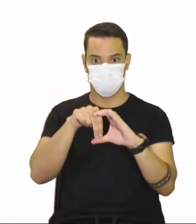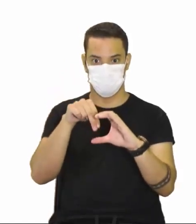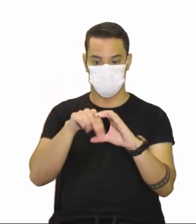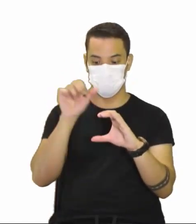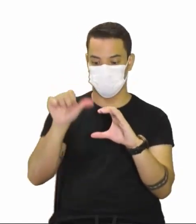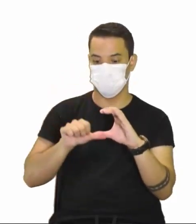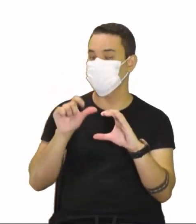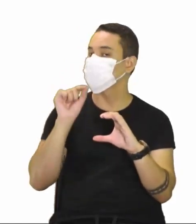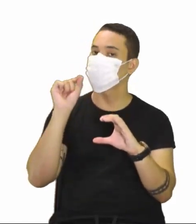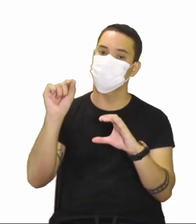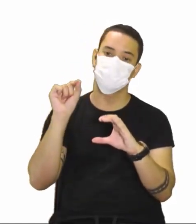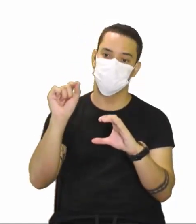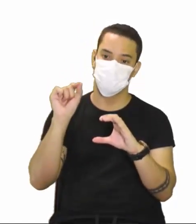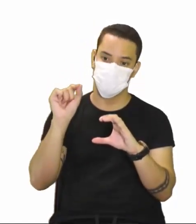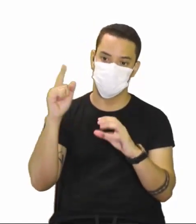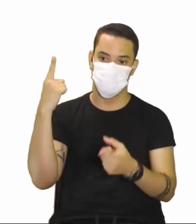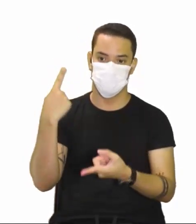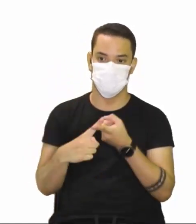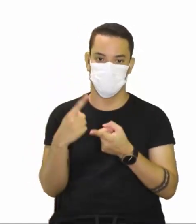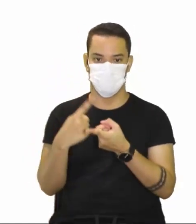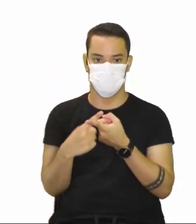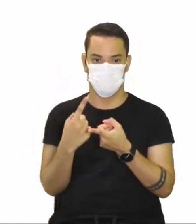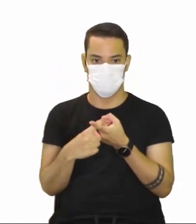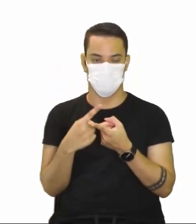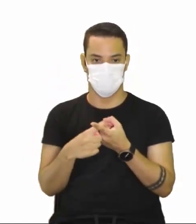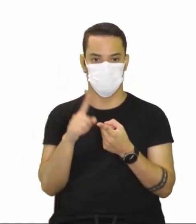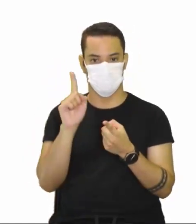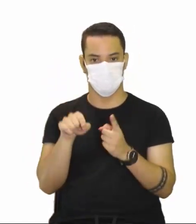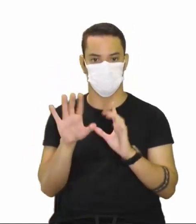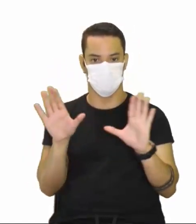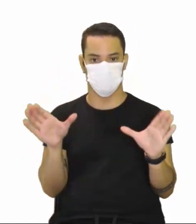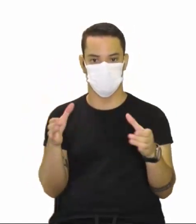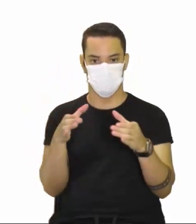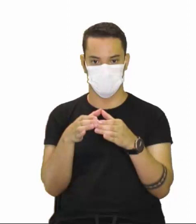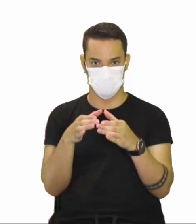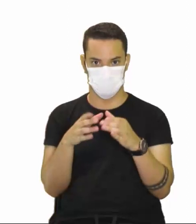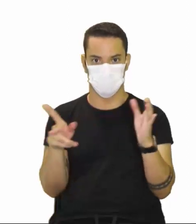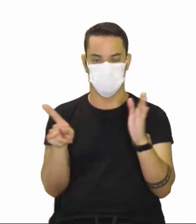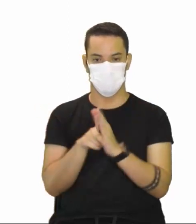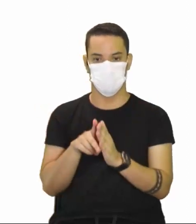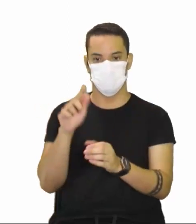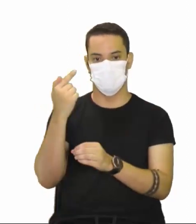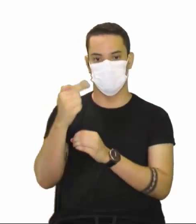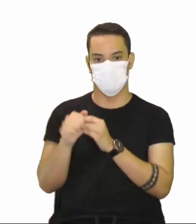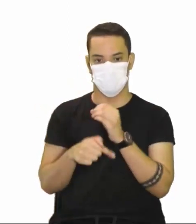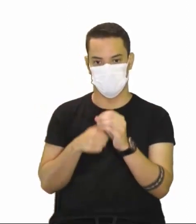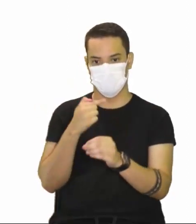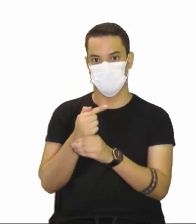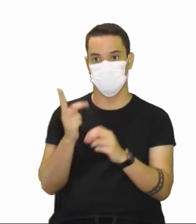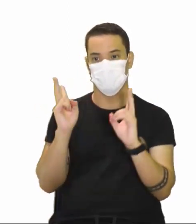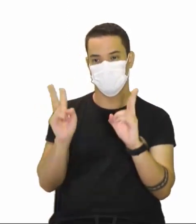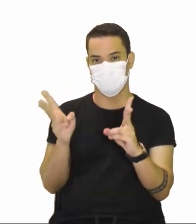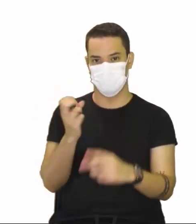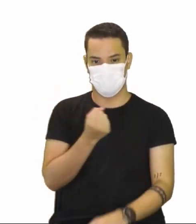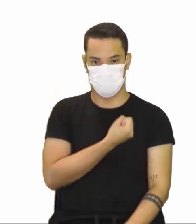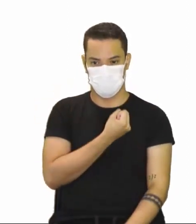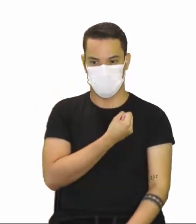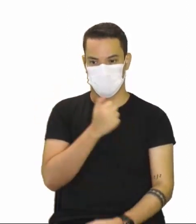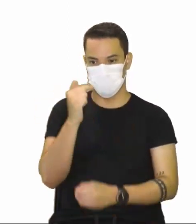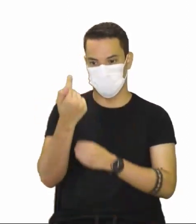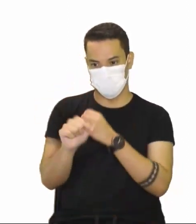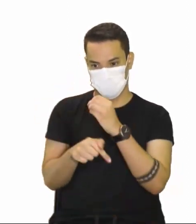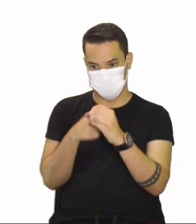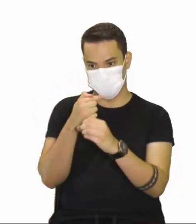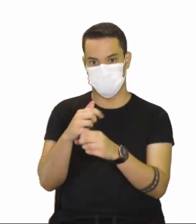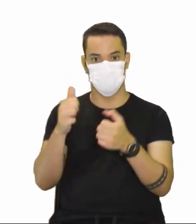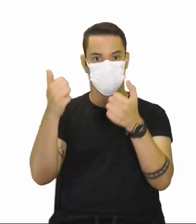núcleo, pois é um conjunto de átomos com o mesmo número atômico. Nós estamos falando